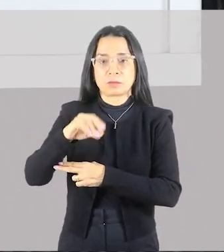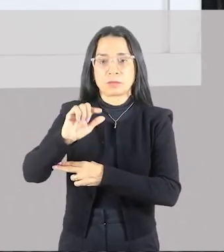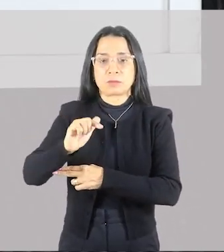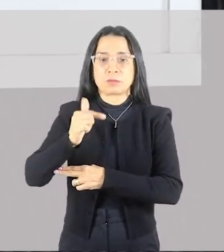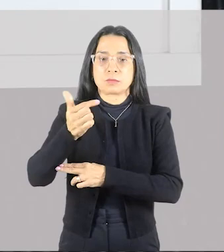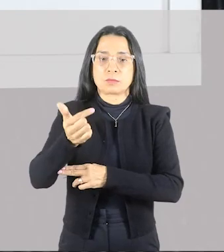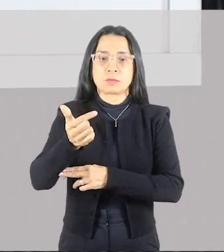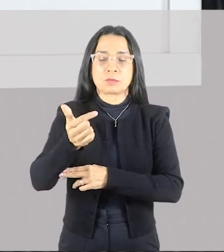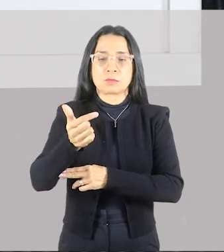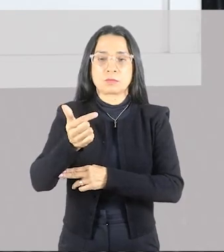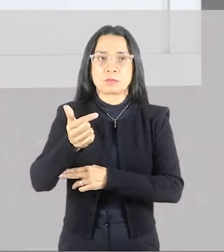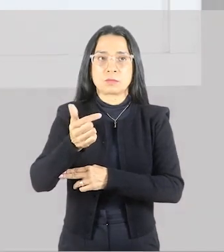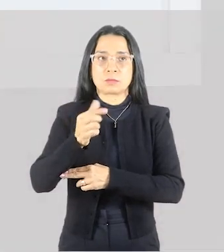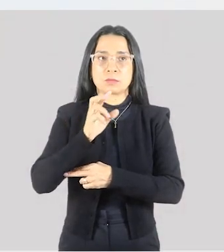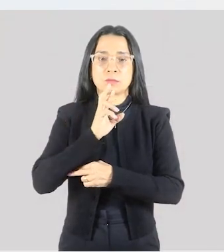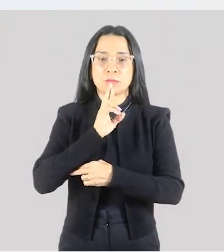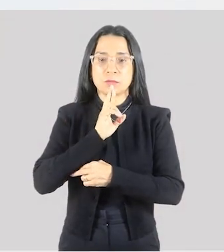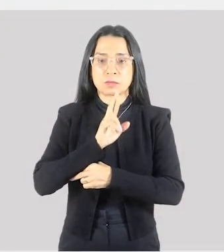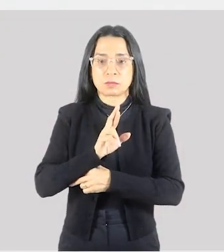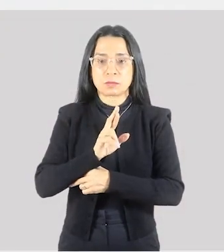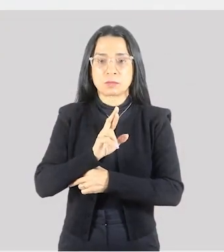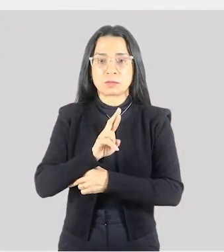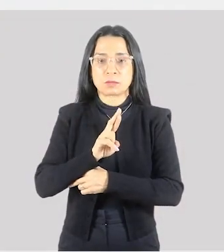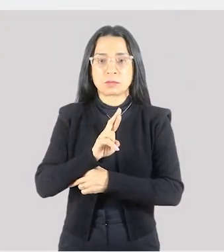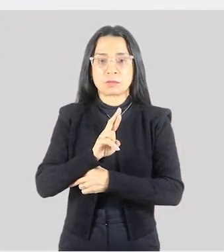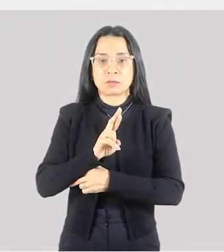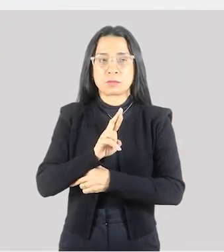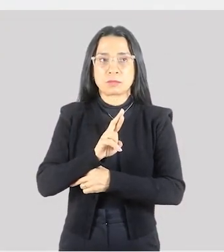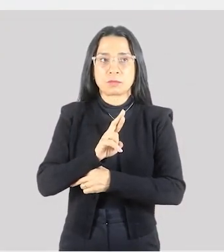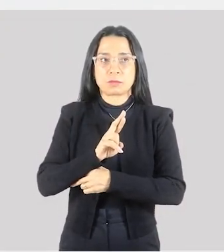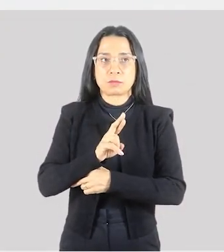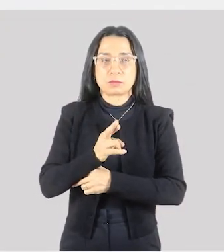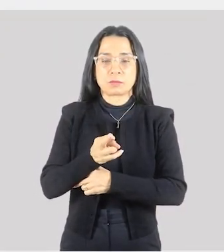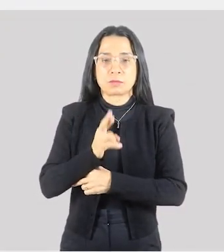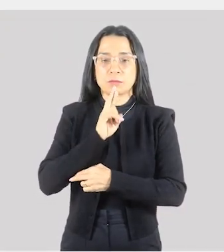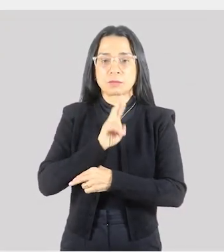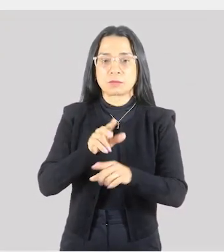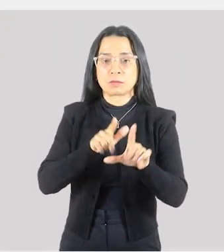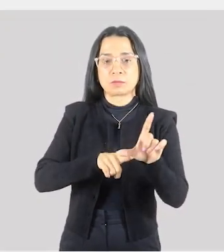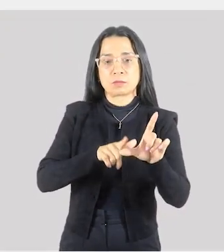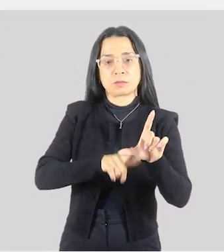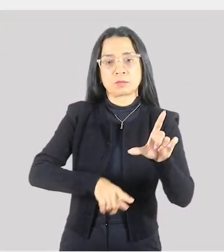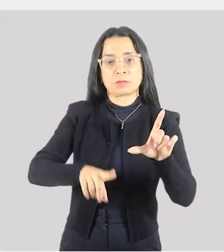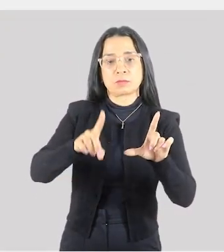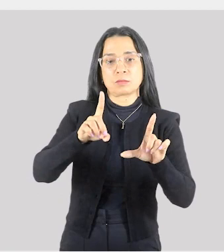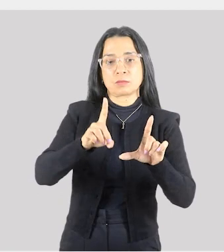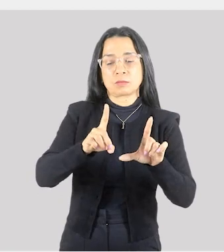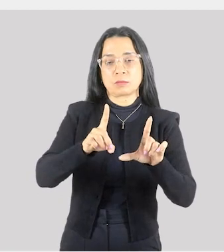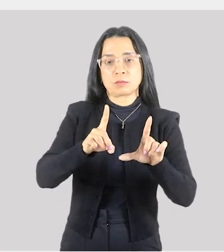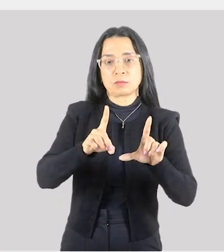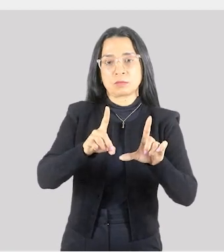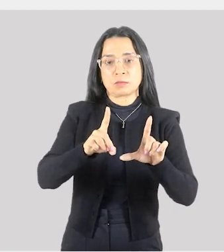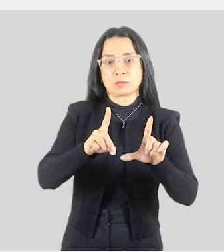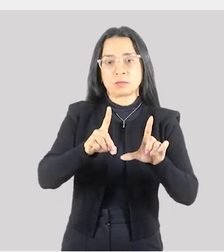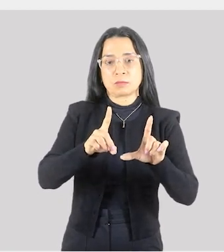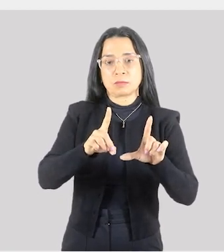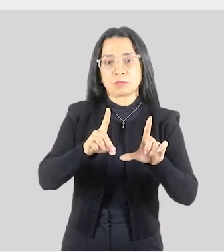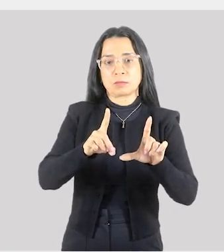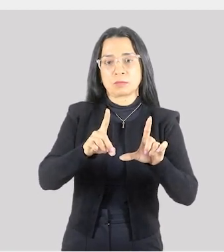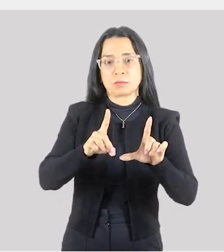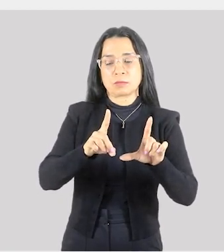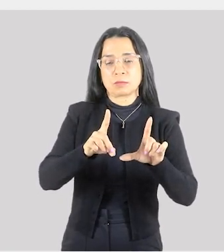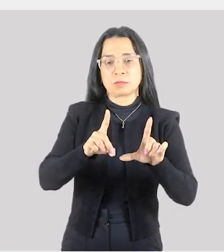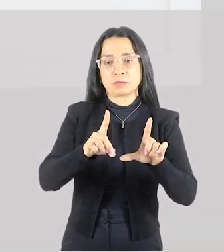metros quadrados. Certo? Beleza? Então, resposta correta aí, letra D